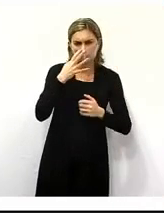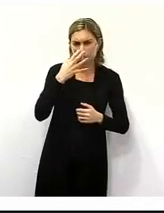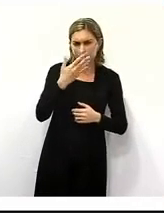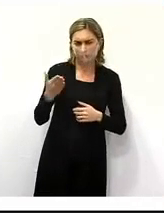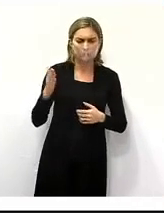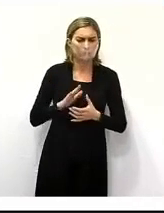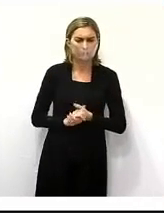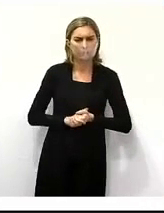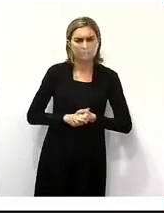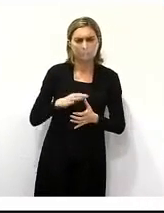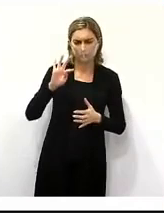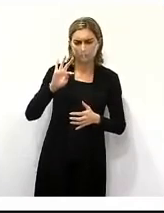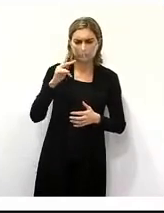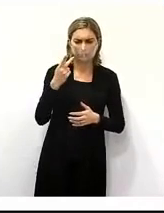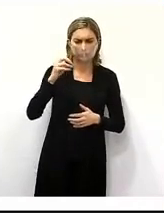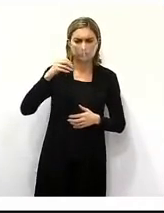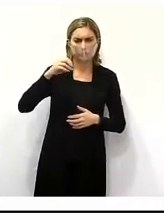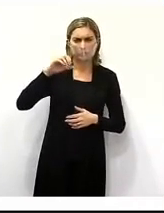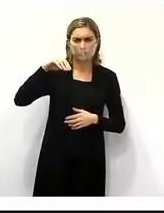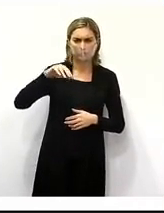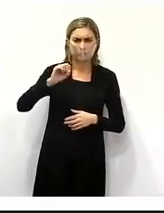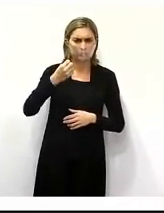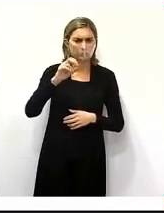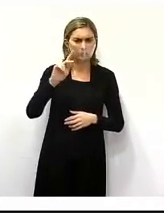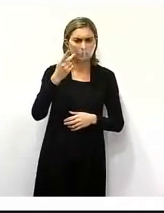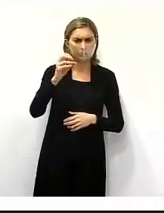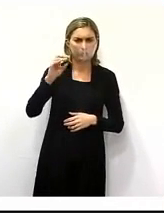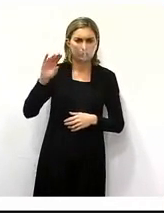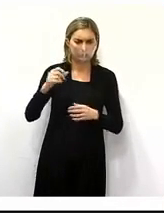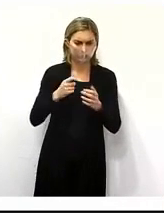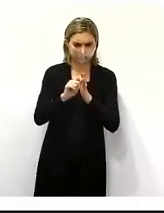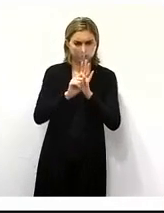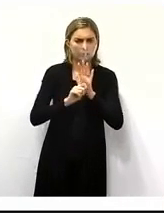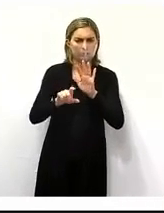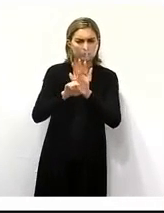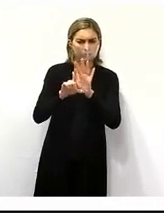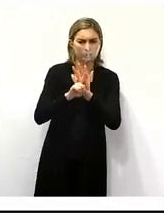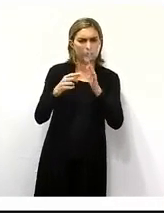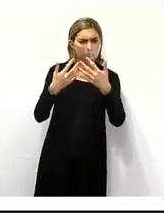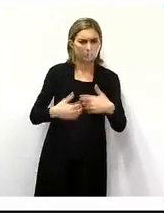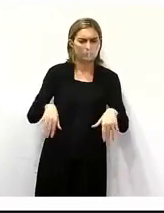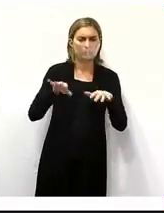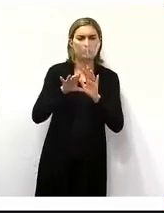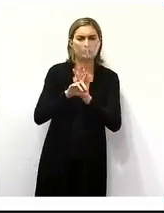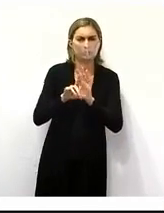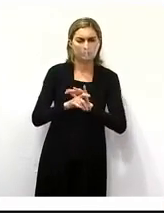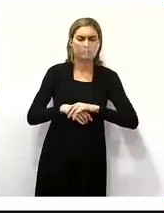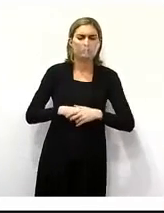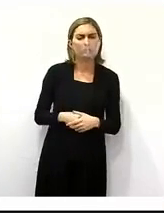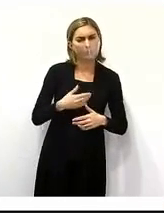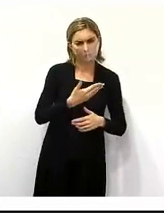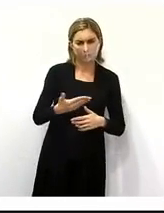Observe. Thomas Hobbes escreveu, abre aspas, uma lei de natureza, lex